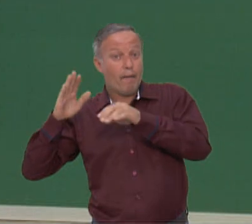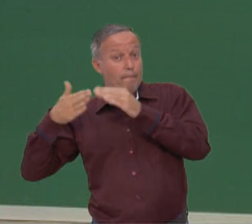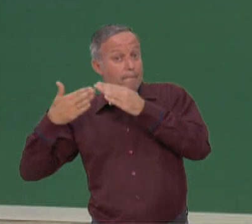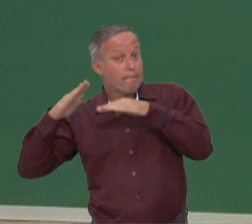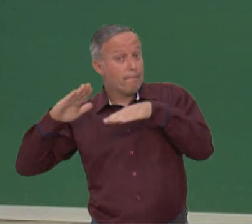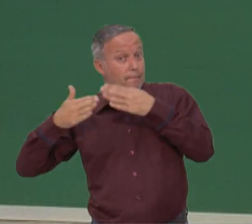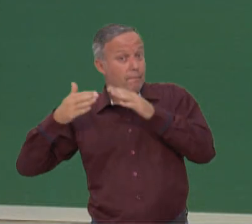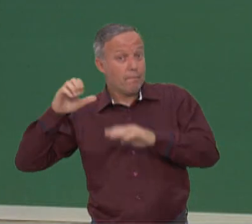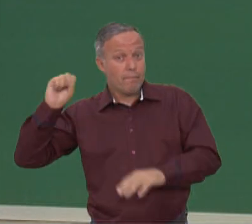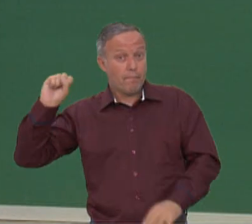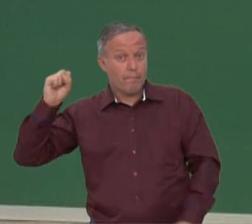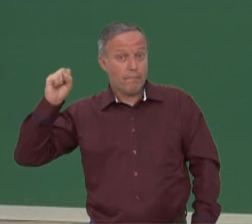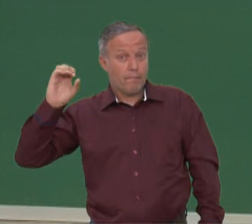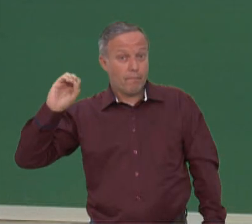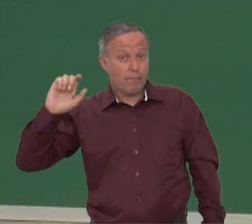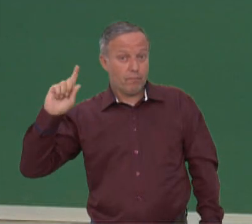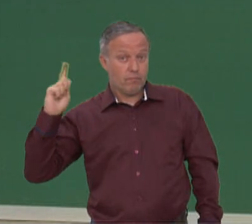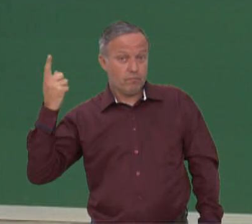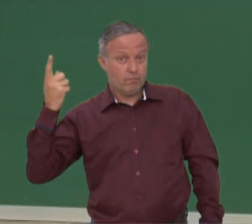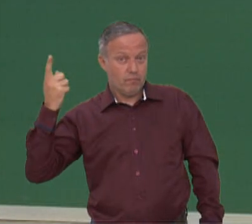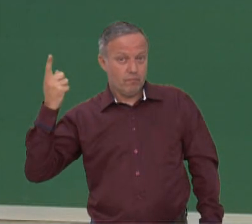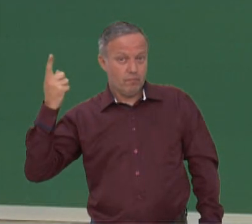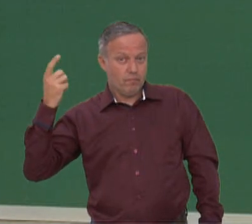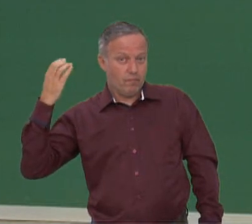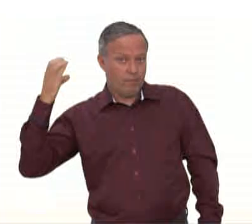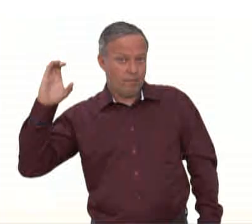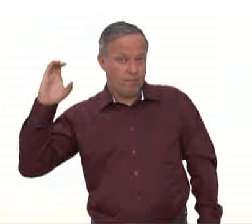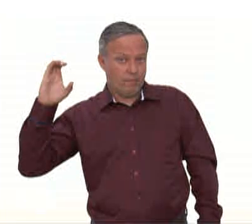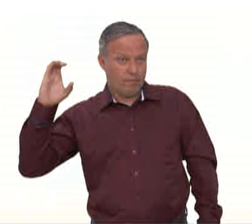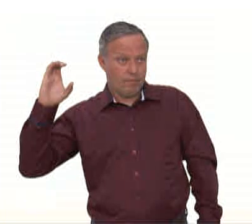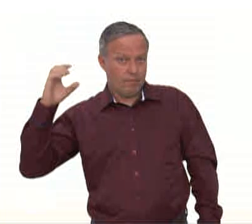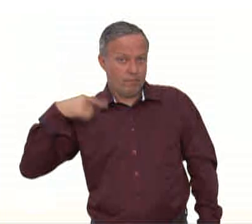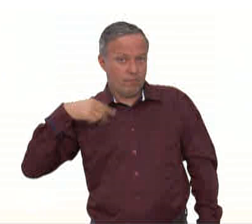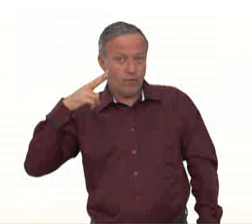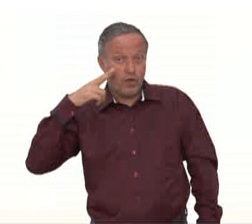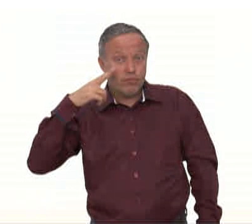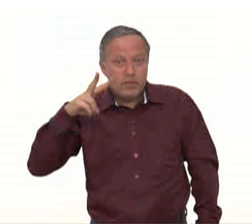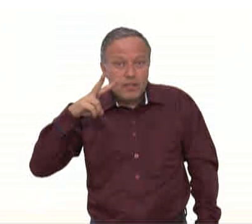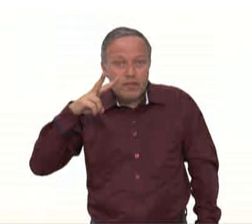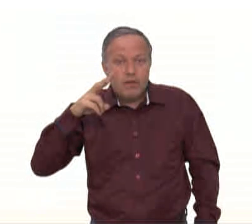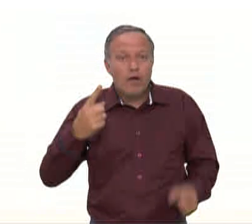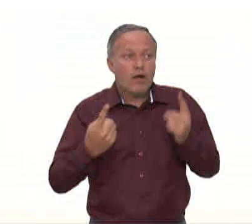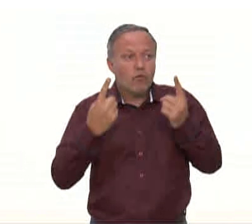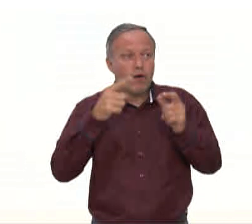graus Celsius. Muita atenção na leitura do gráfico. Vou dar um tempinho para vocês copiarem aí.